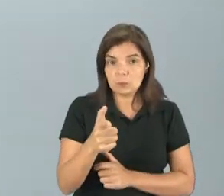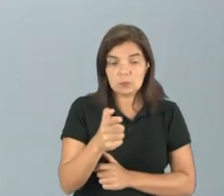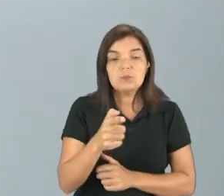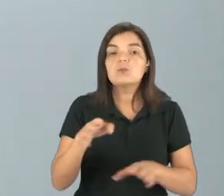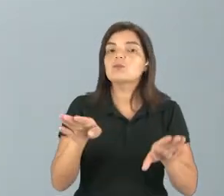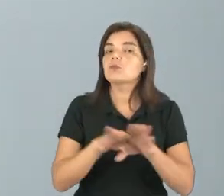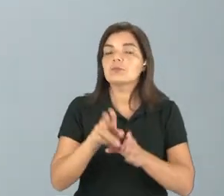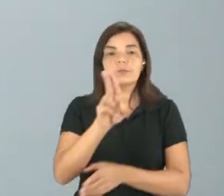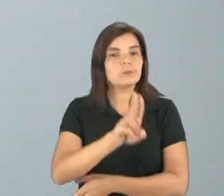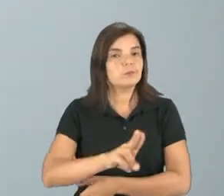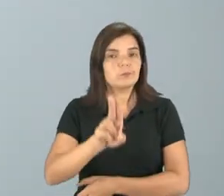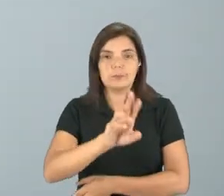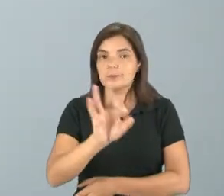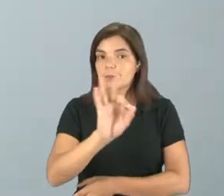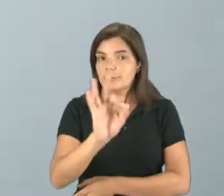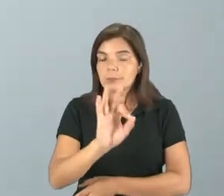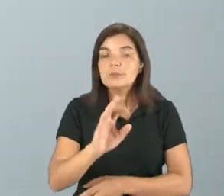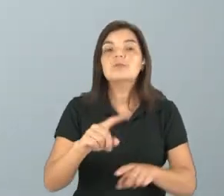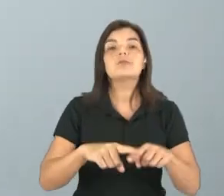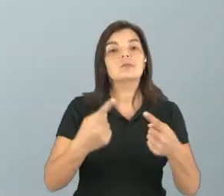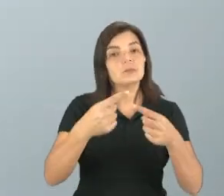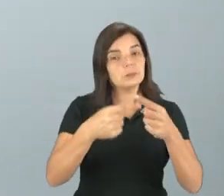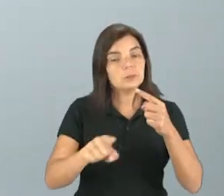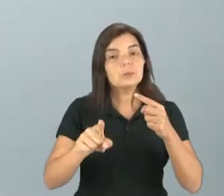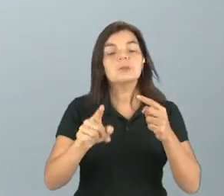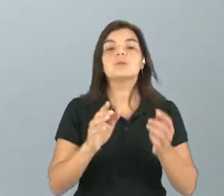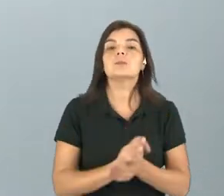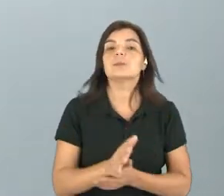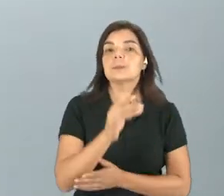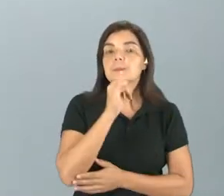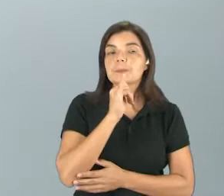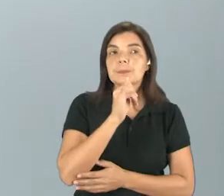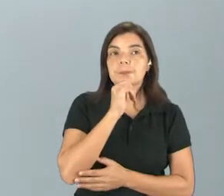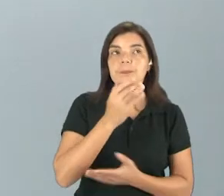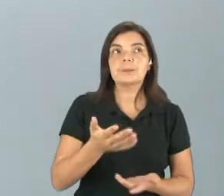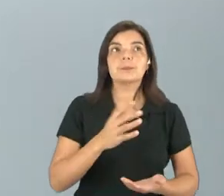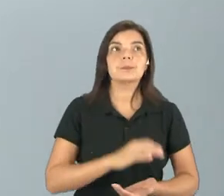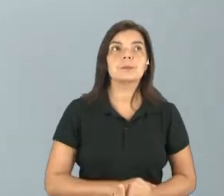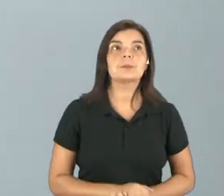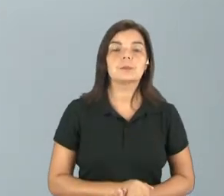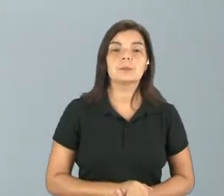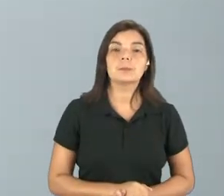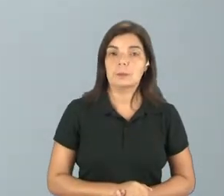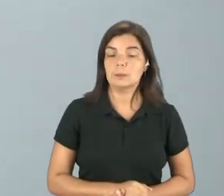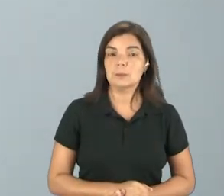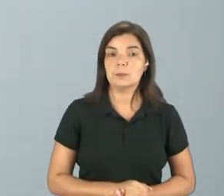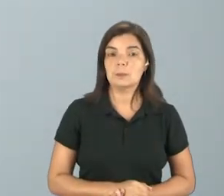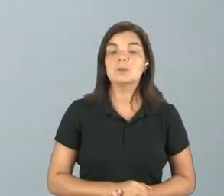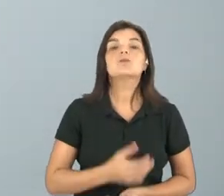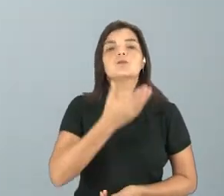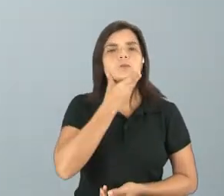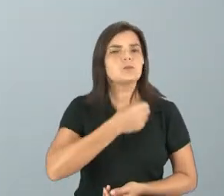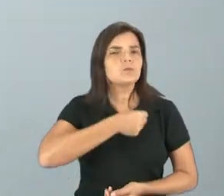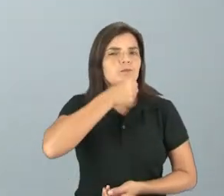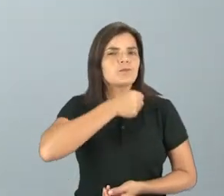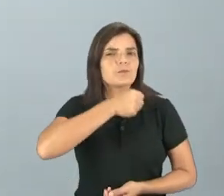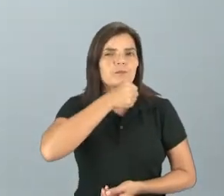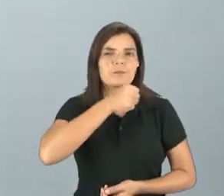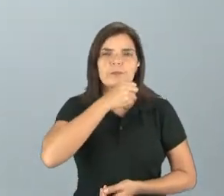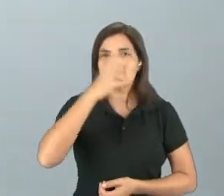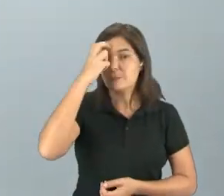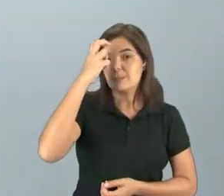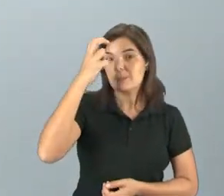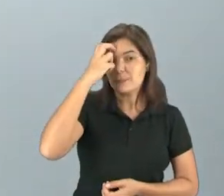eram mais utilizadas, também foram proibidas, né, por exemplo, no caso da época dos samurais, né, como a gente